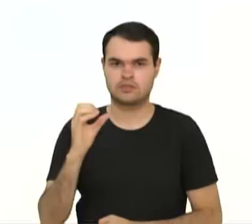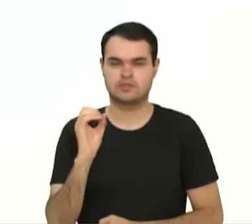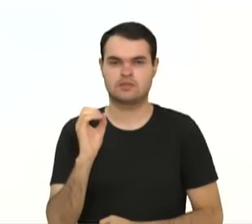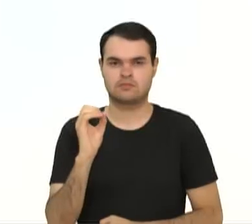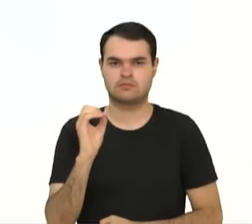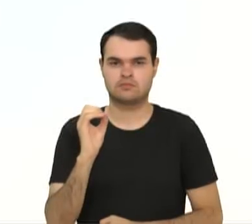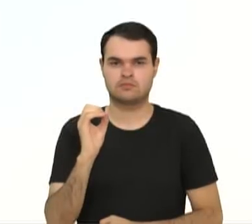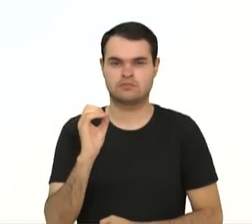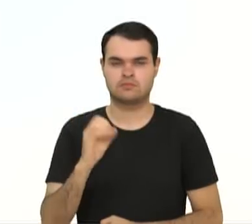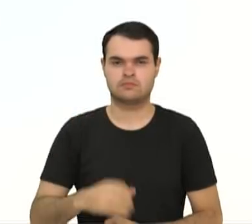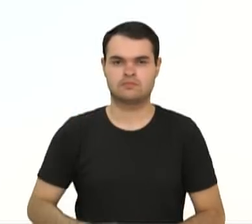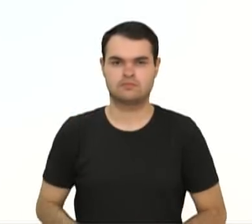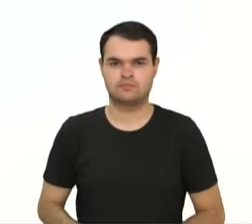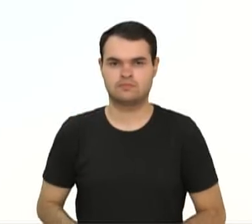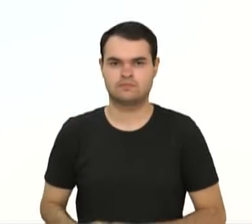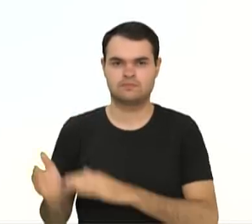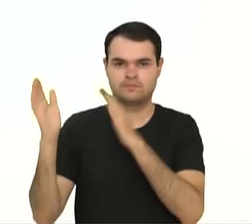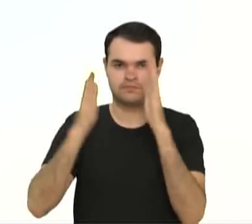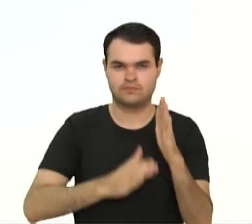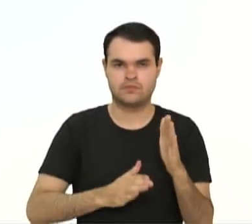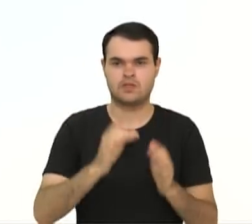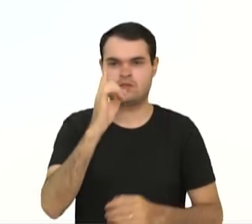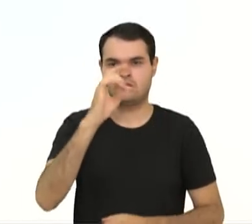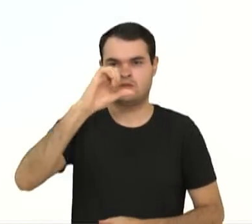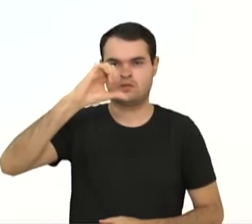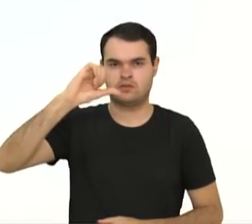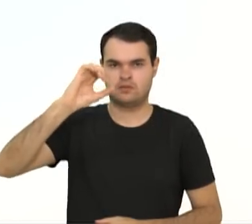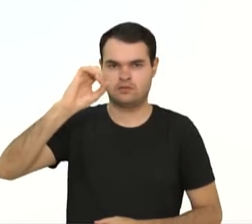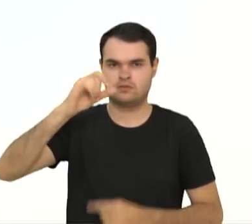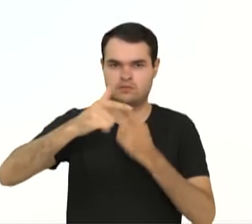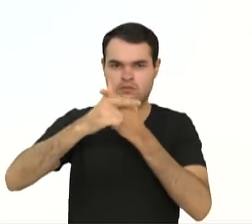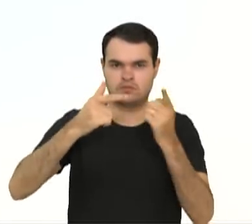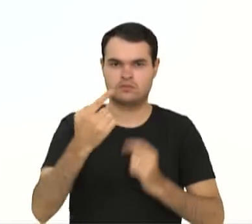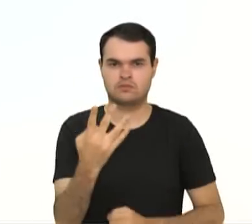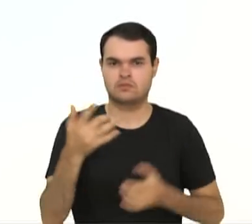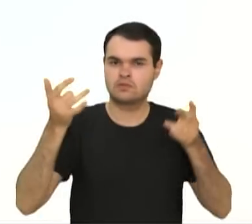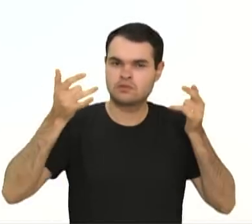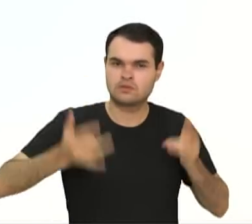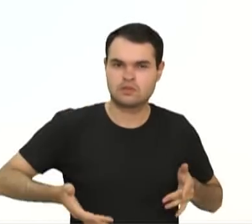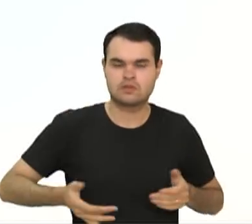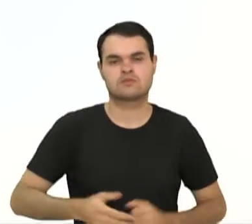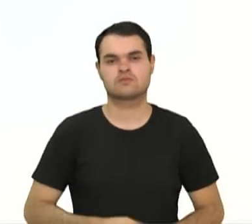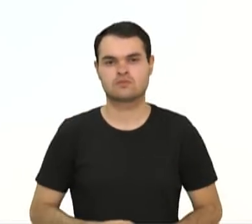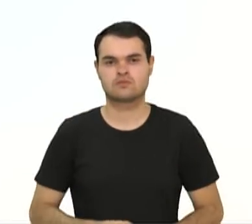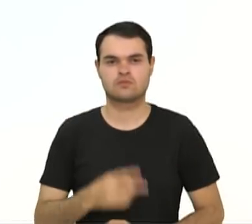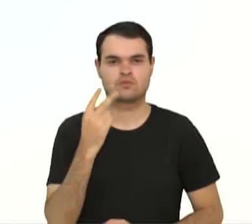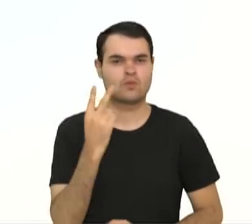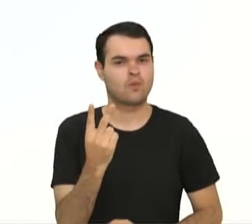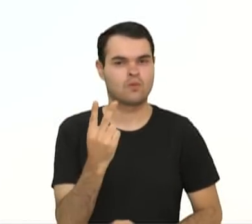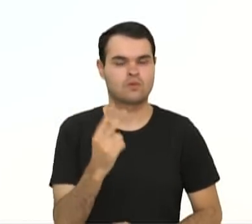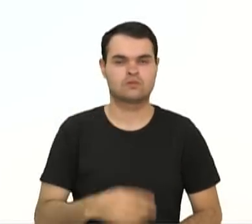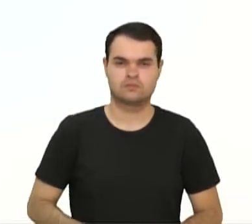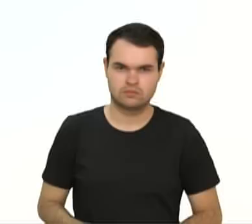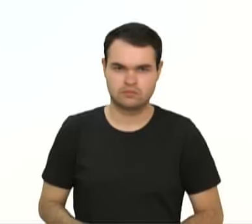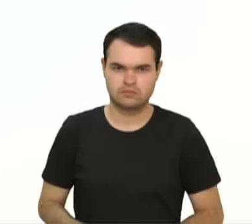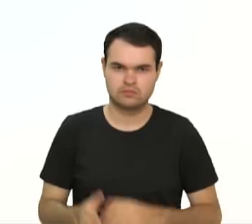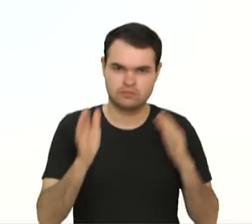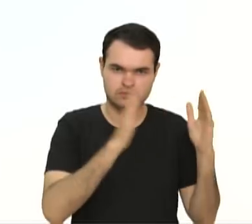0. Agora, pego 1990 dividido por 4, o resto vai ser 2. E